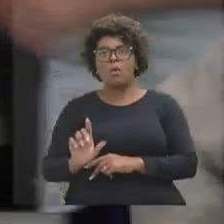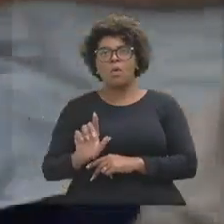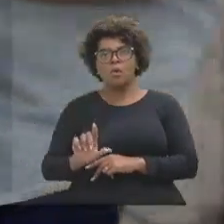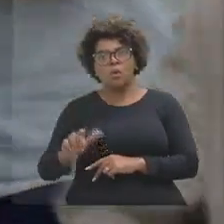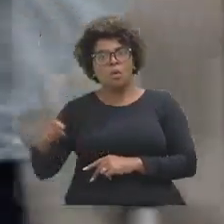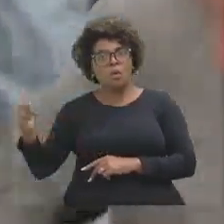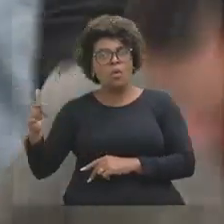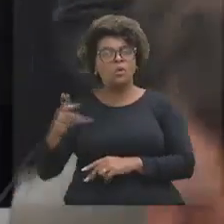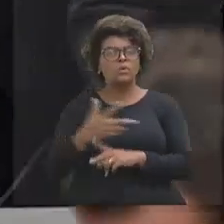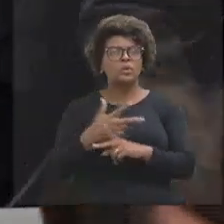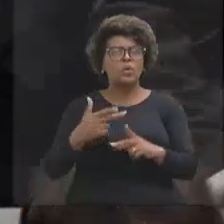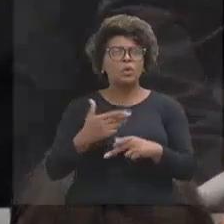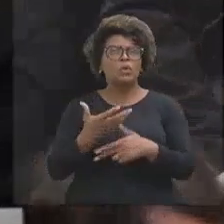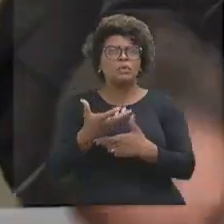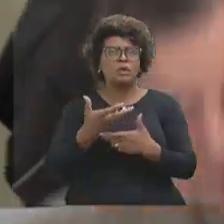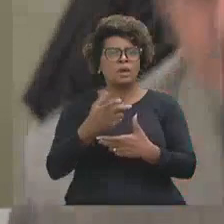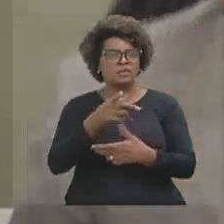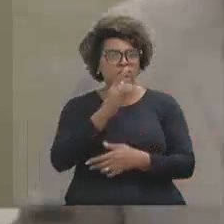gostaria